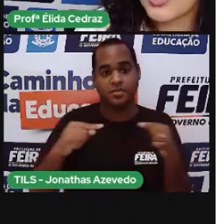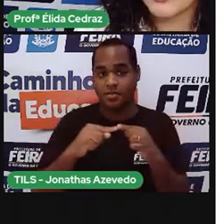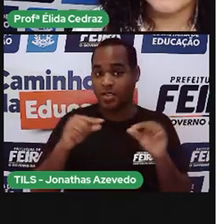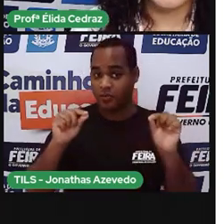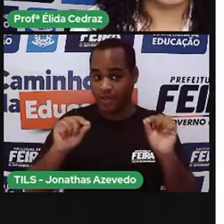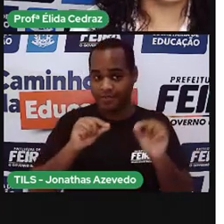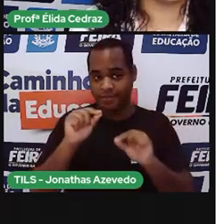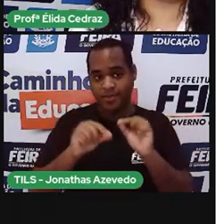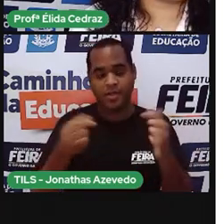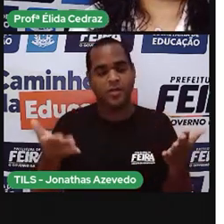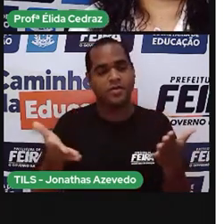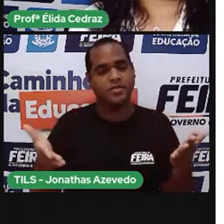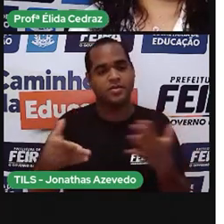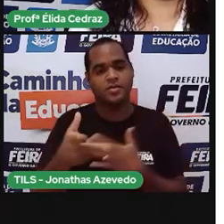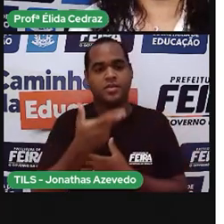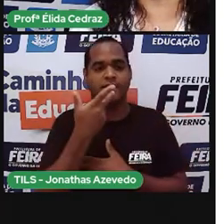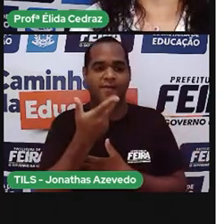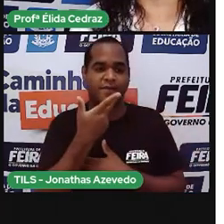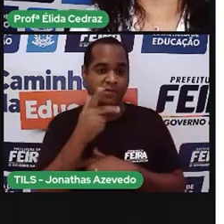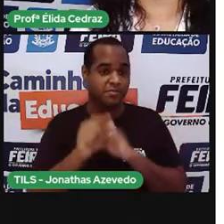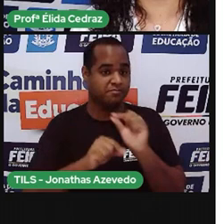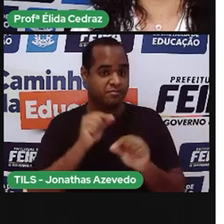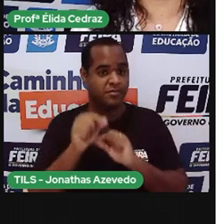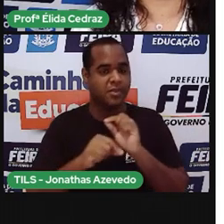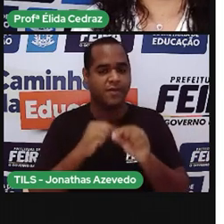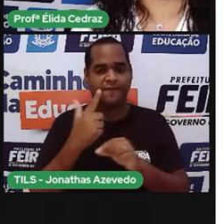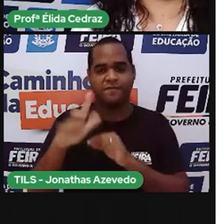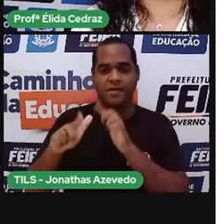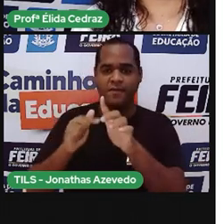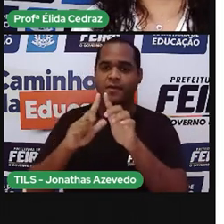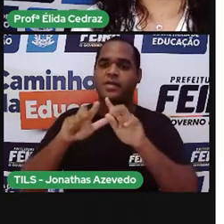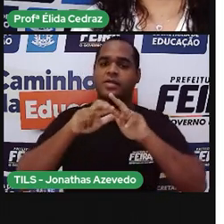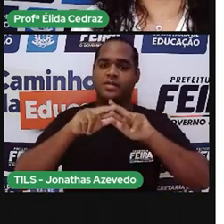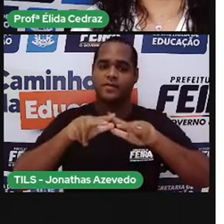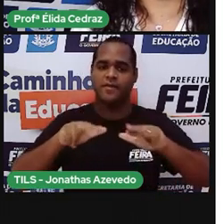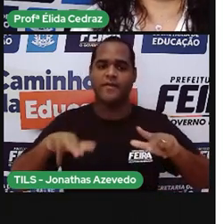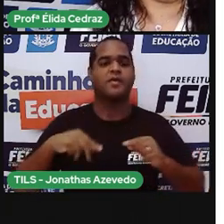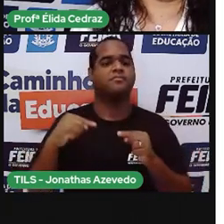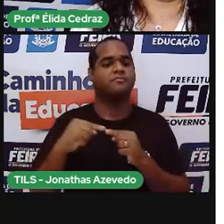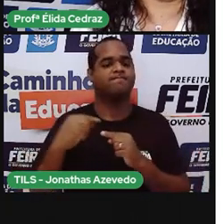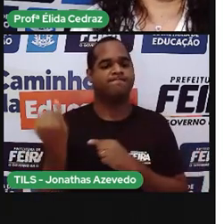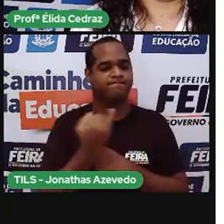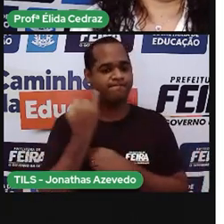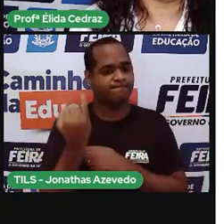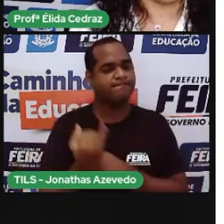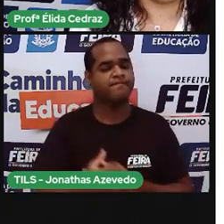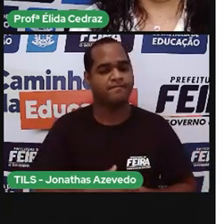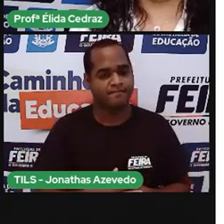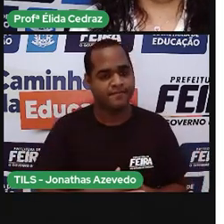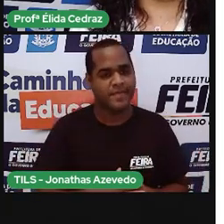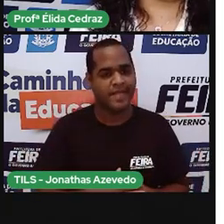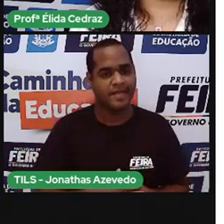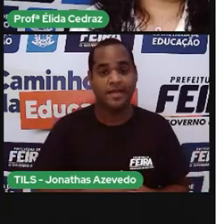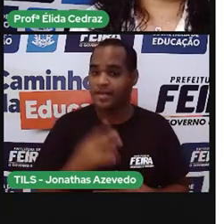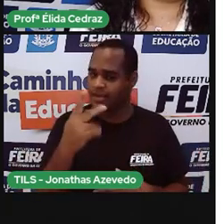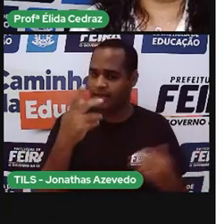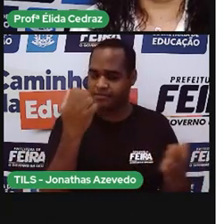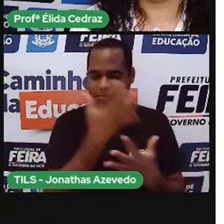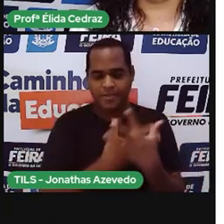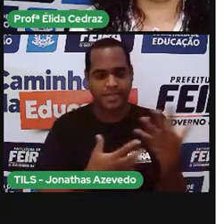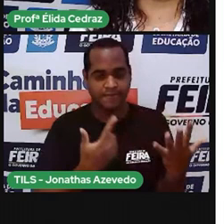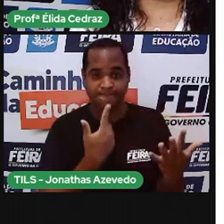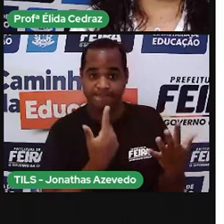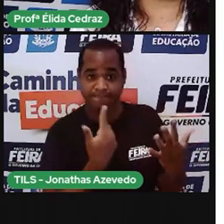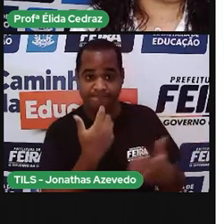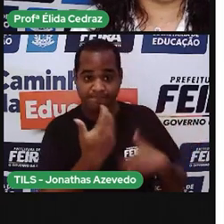George cita várias instrumentos musicais perto a música Vai